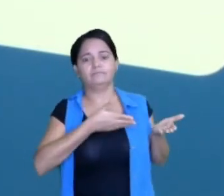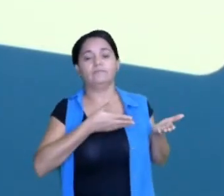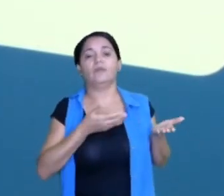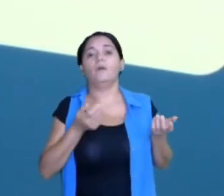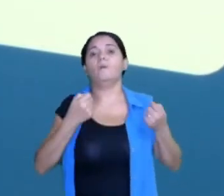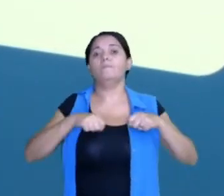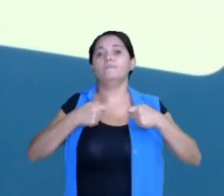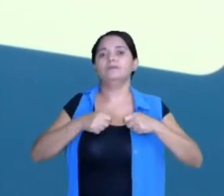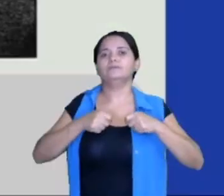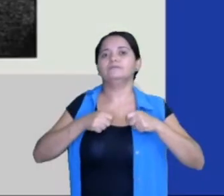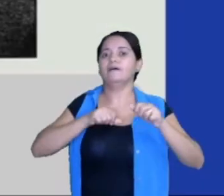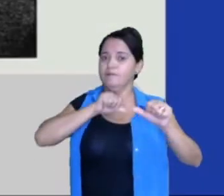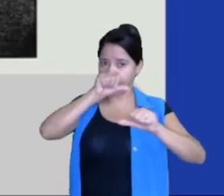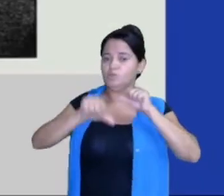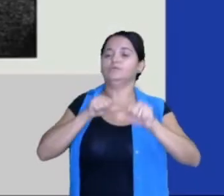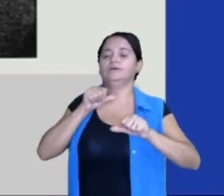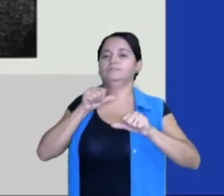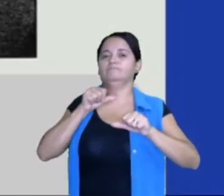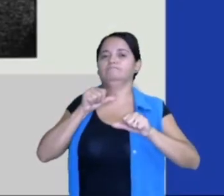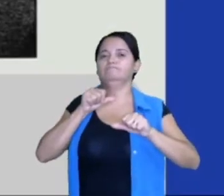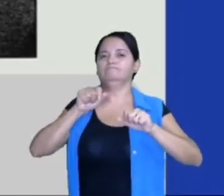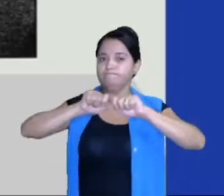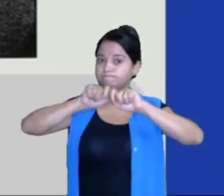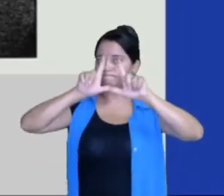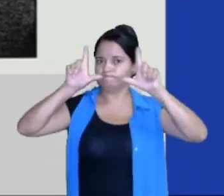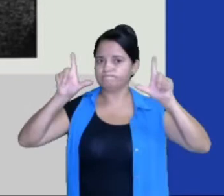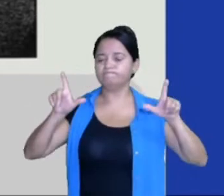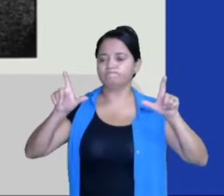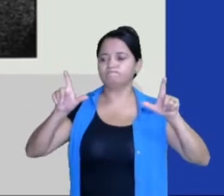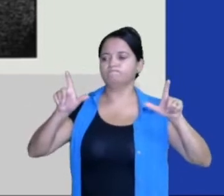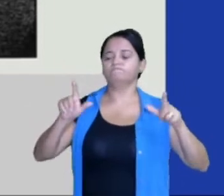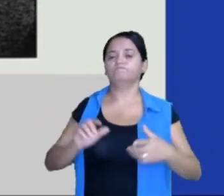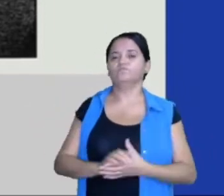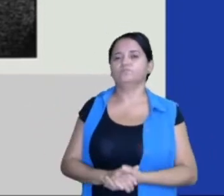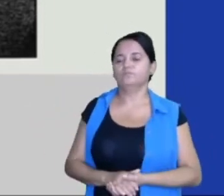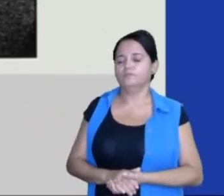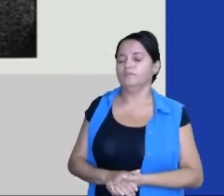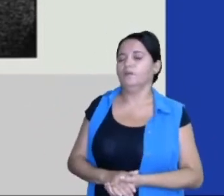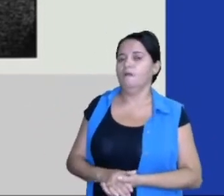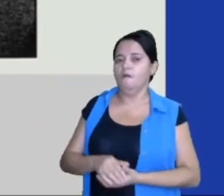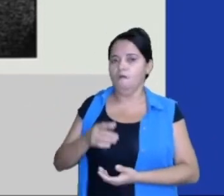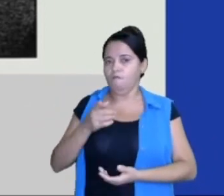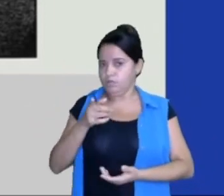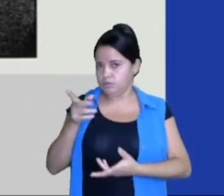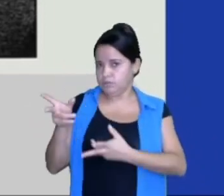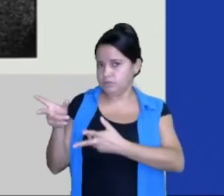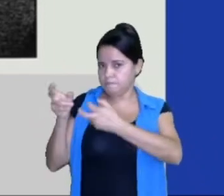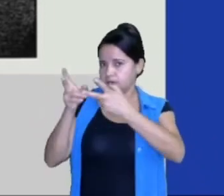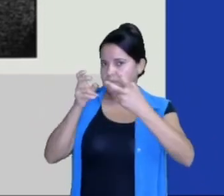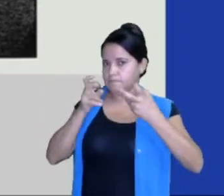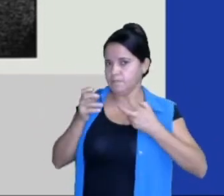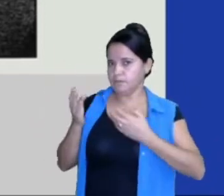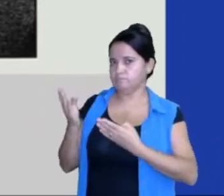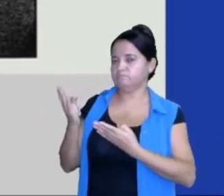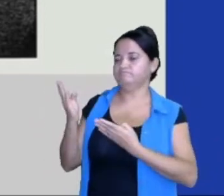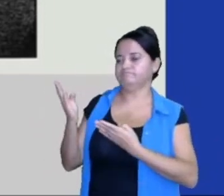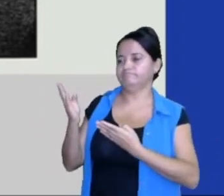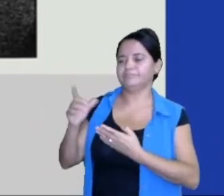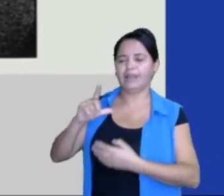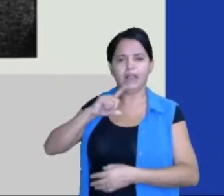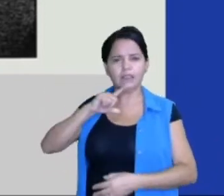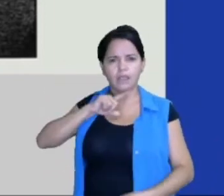para abrir a imagem agora, tá bom? Bom, pessoal, na imagem vocês podem perceber uma